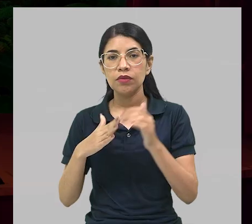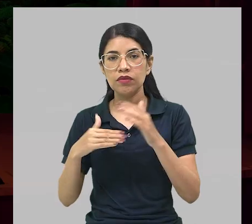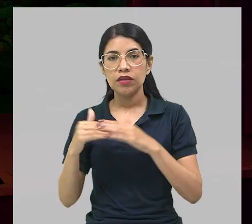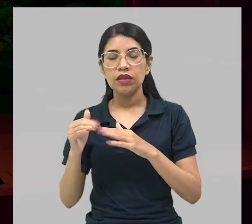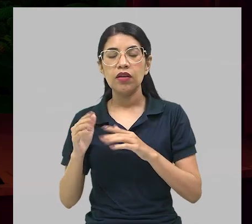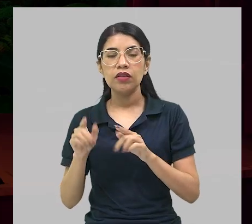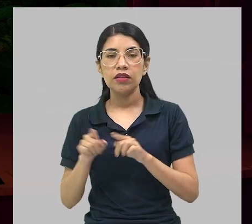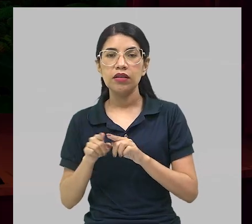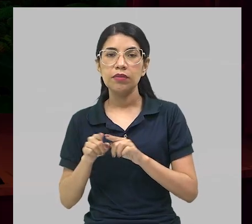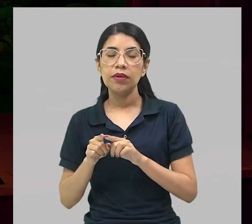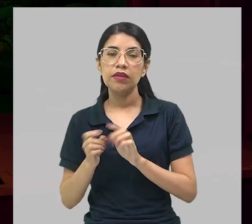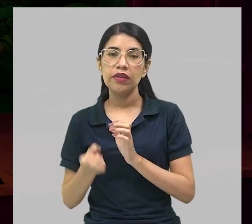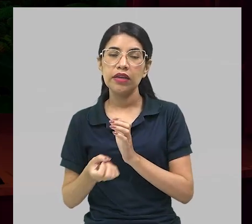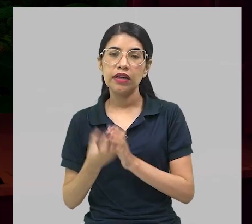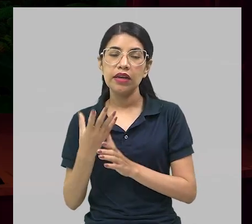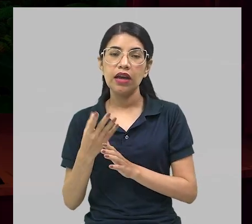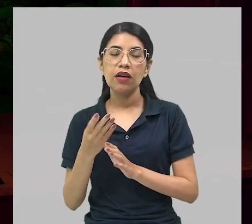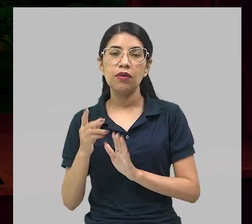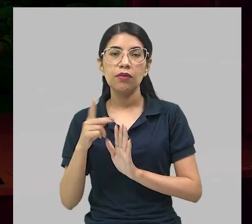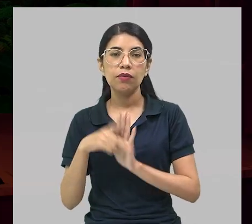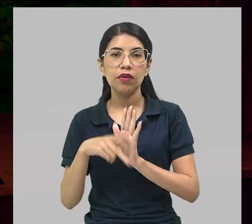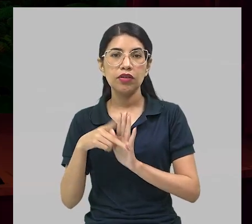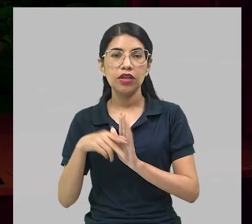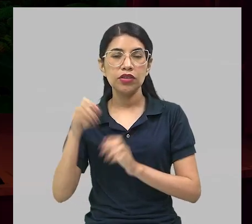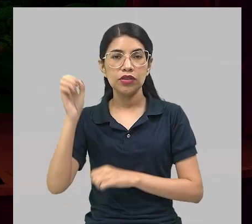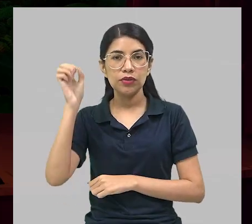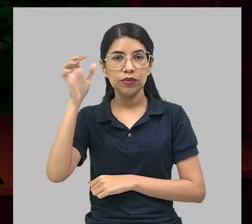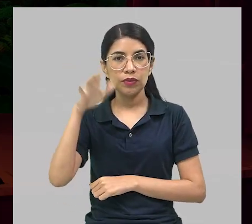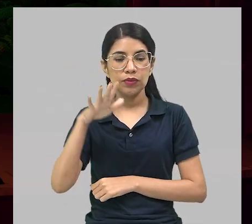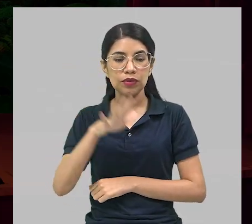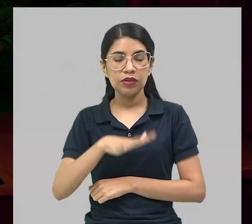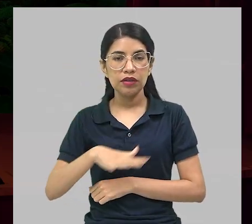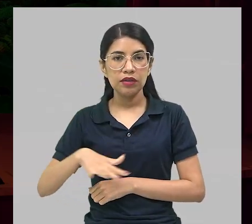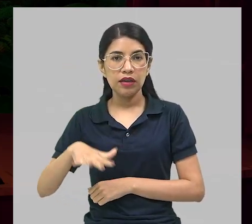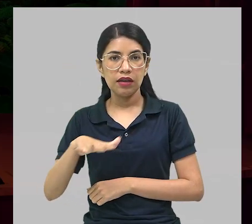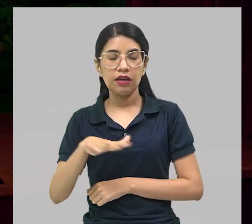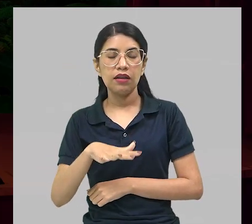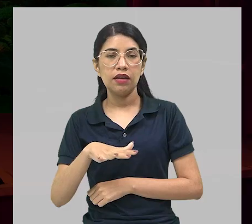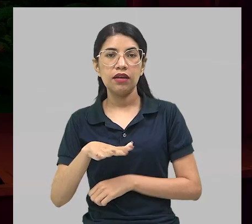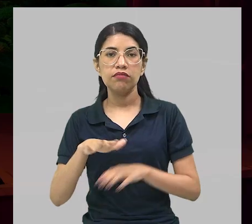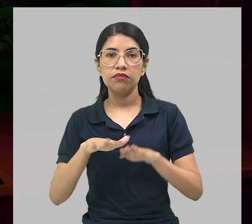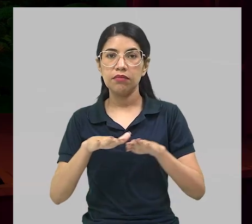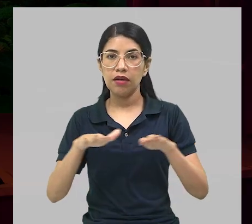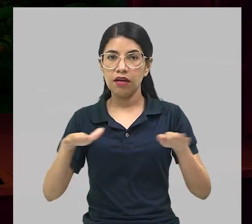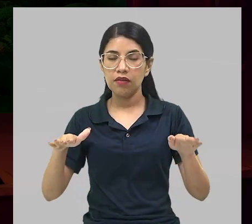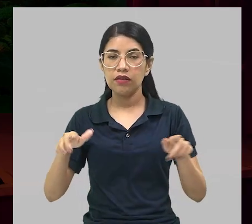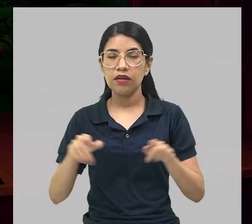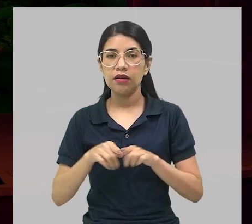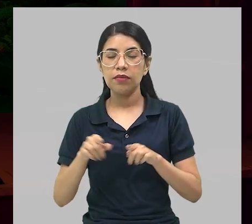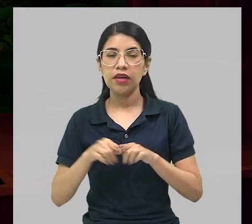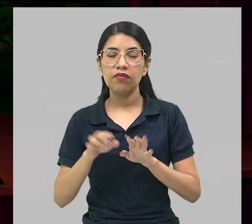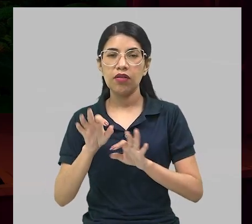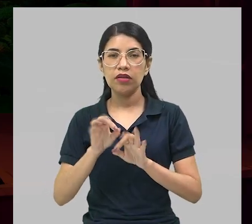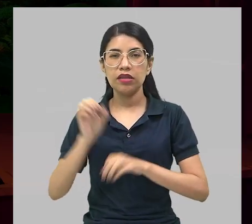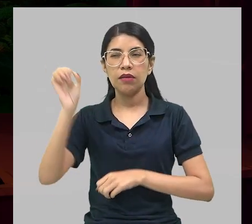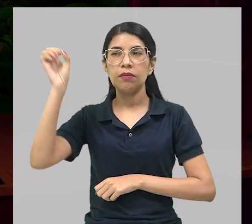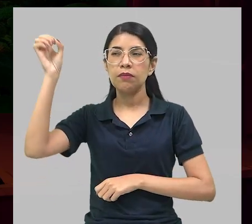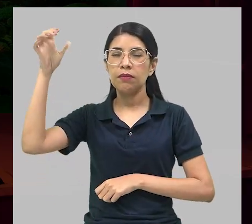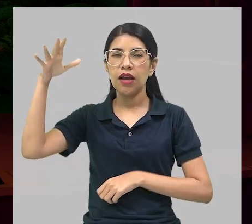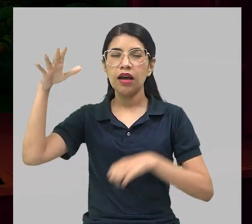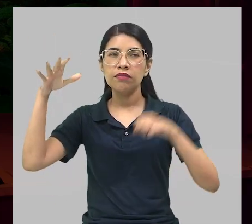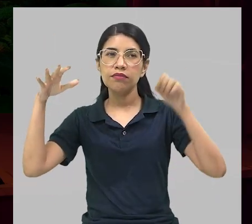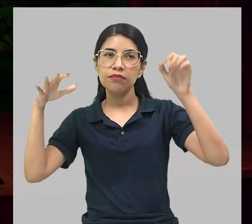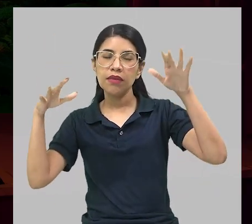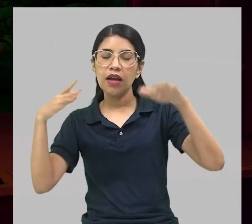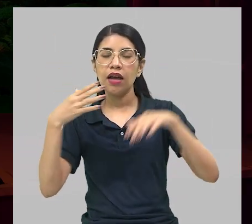vai conceber o projeto de iluminação desse palco. Ele vai falar, vamos colocar essa luz aqui, essa cor